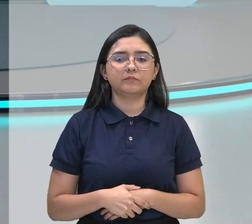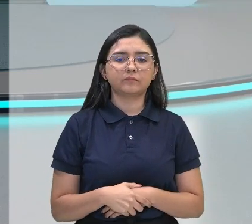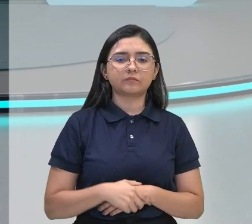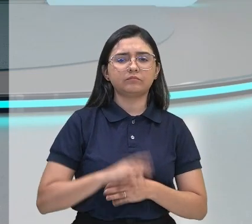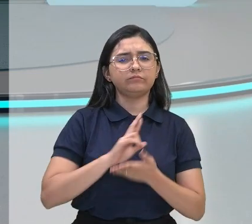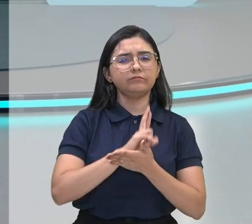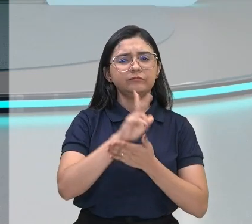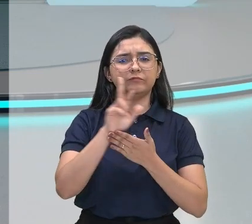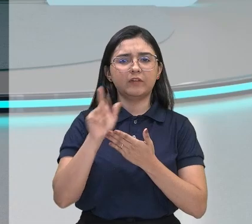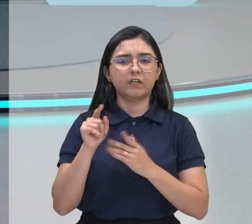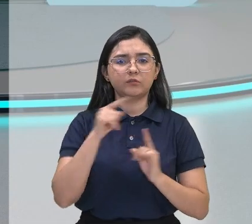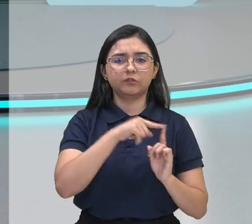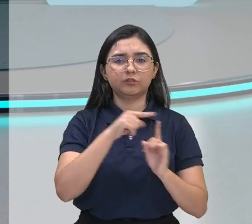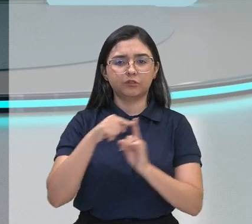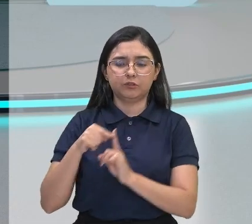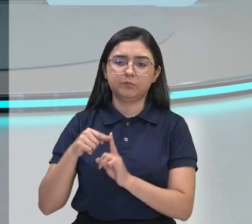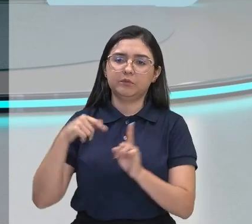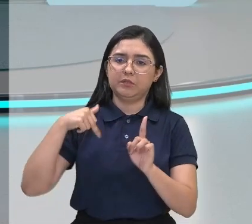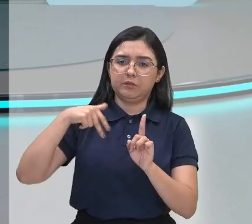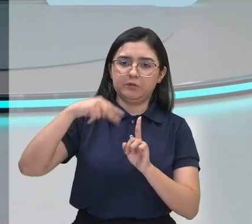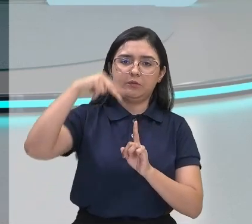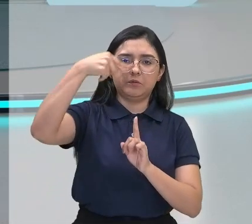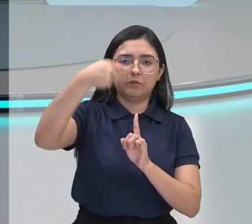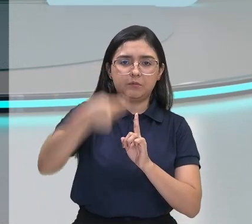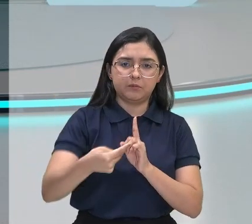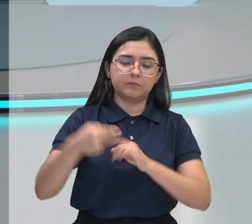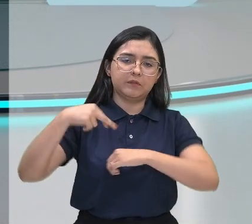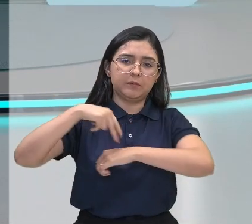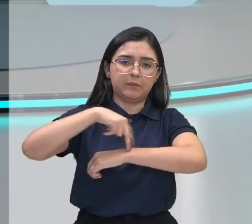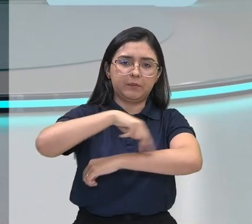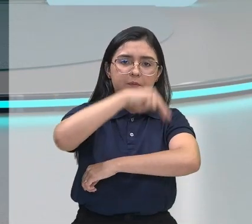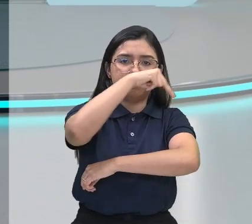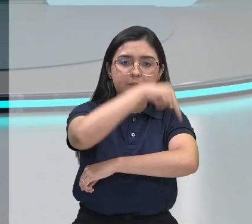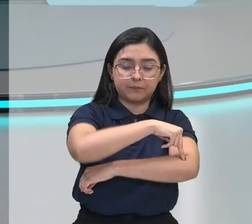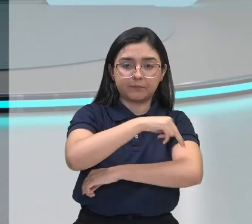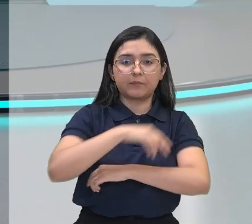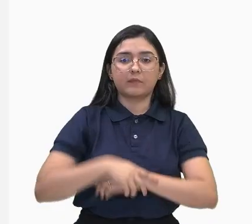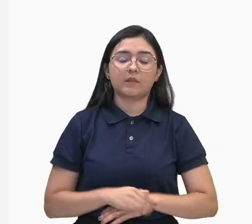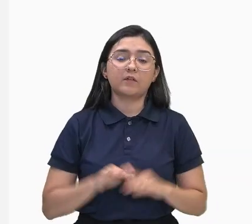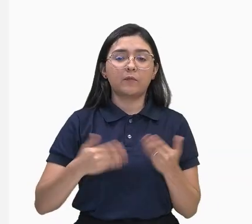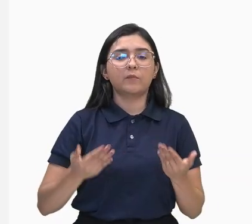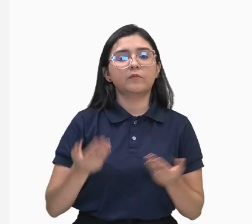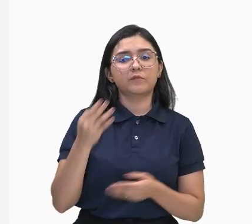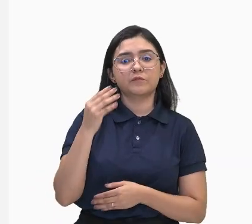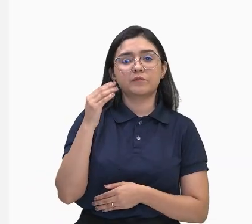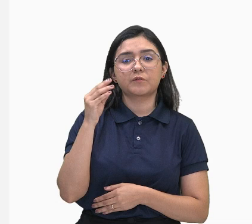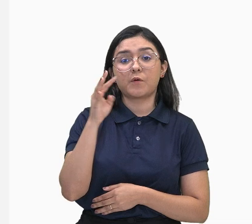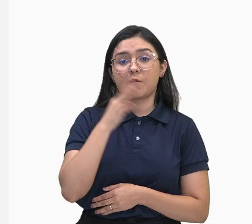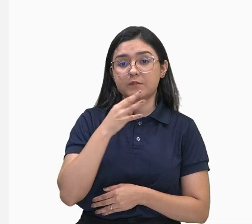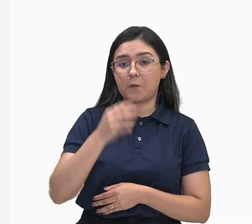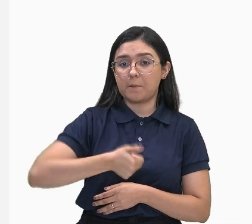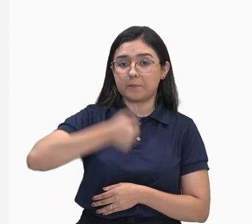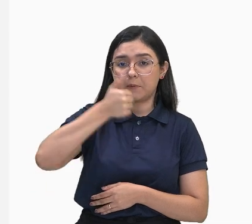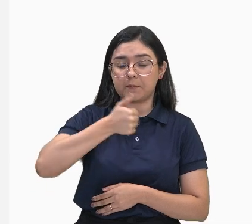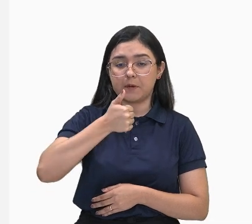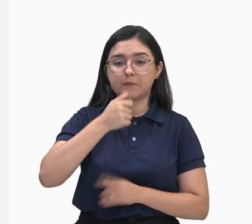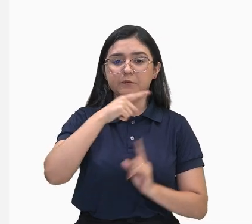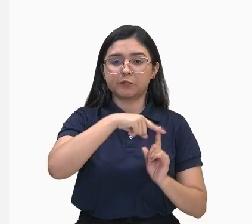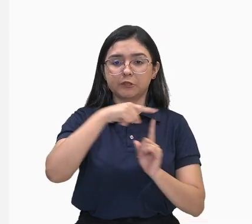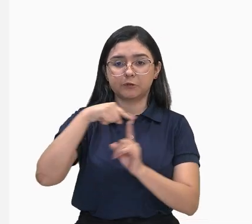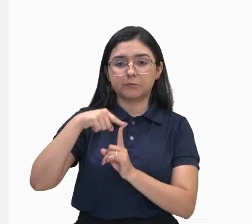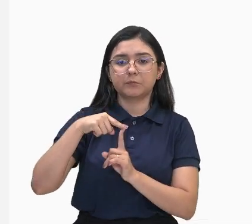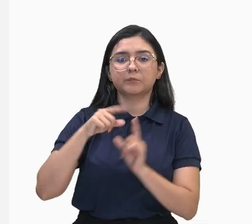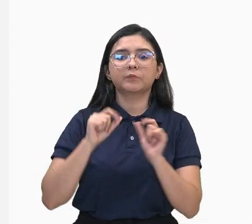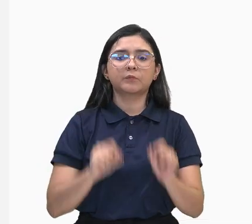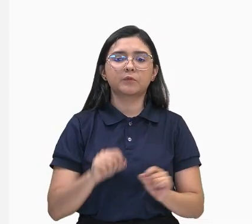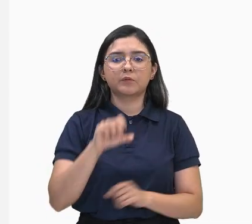o salto triplo e o salto em distância. Vamos conhecer o primeiro deles? Vamos lá? Bom, nós vamos falar sobre